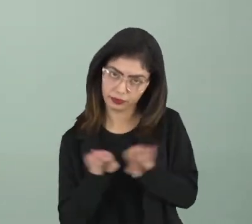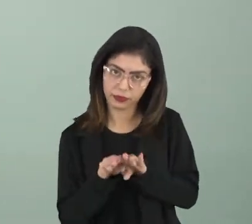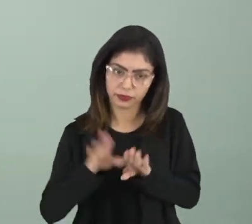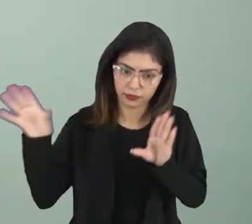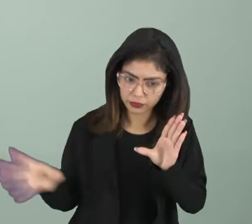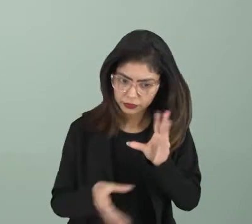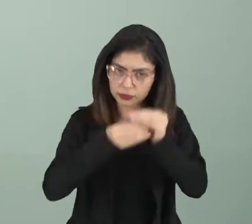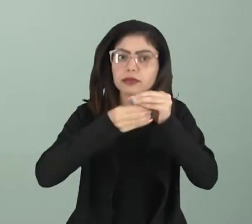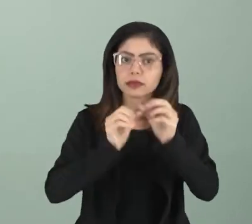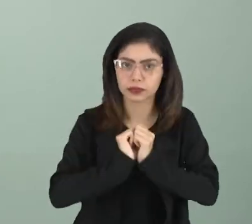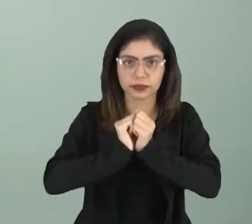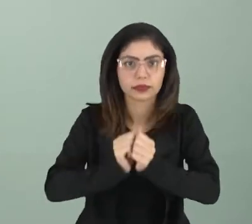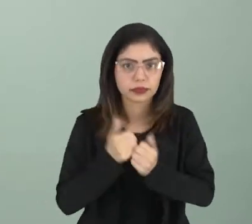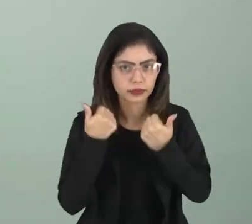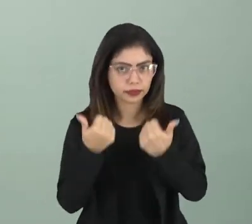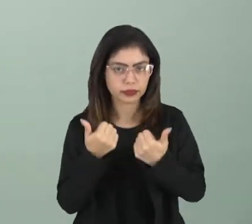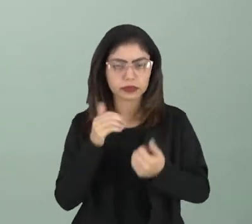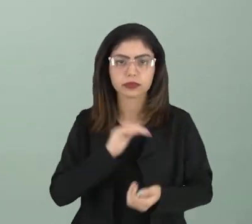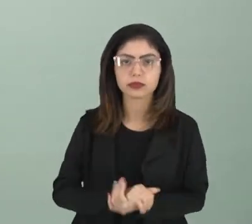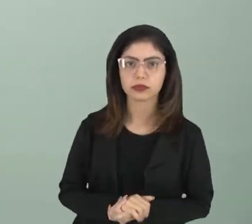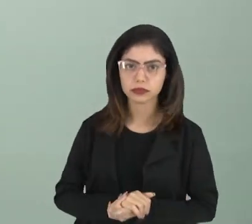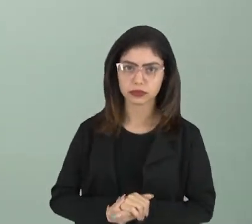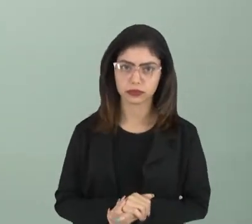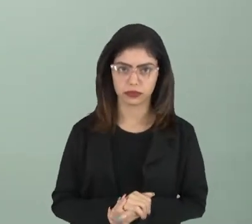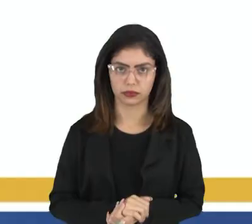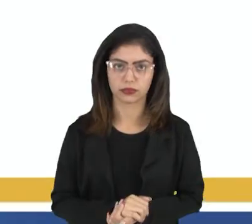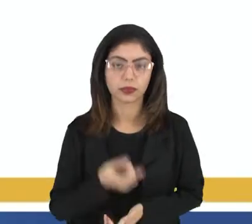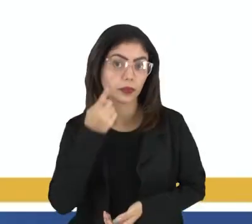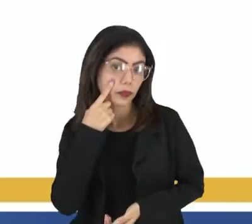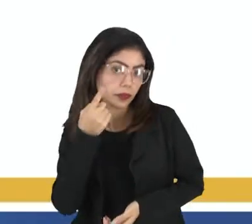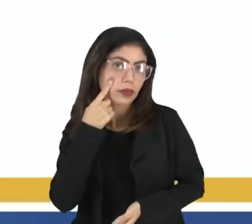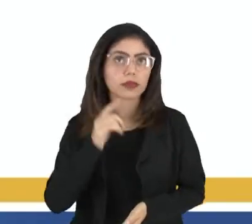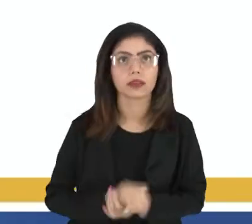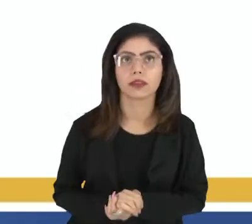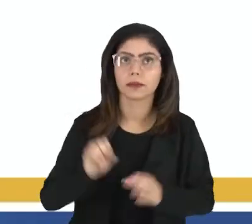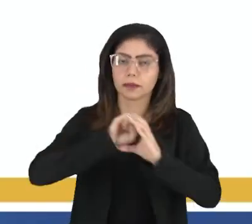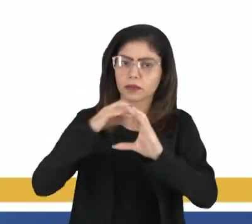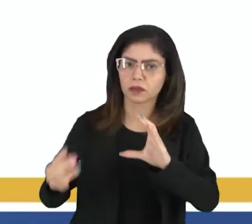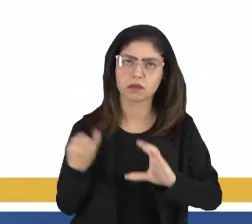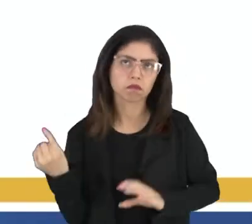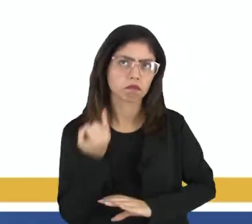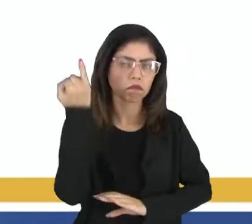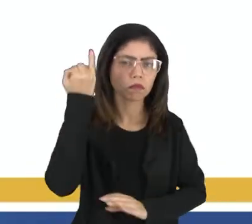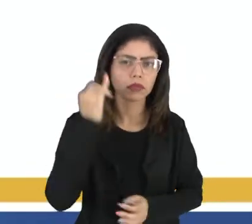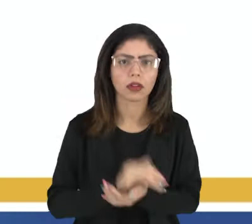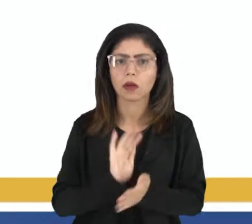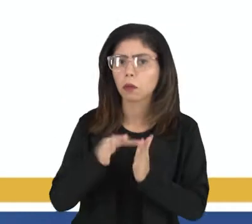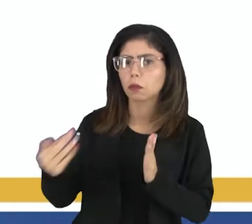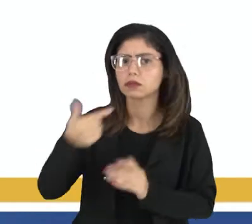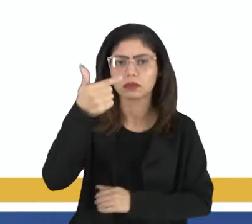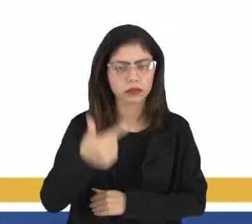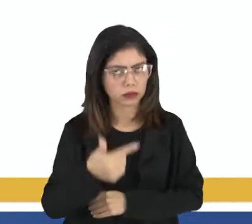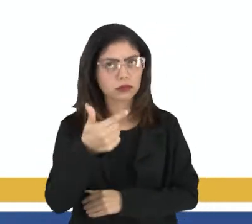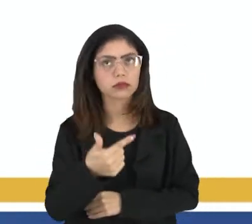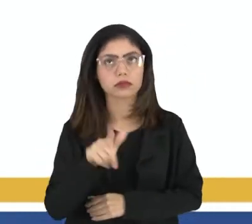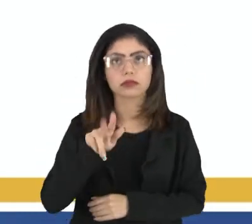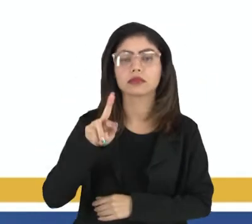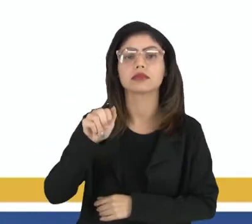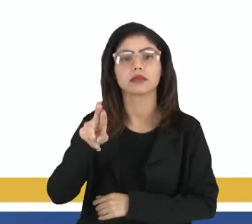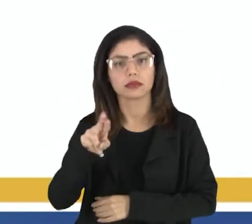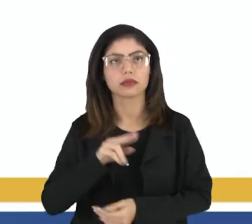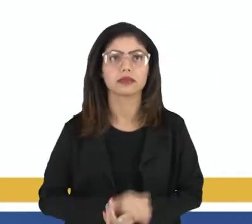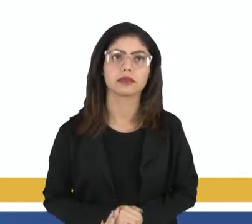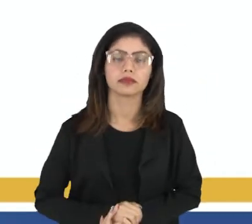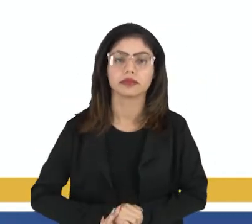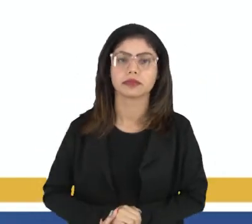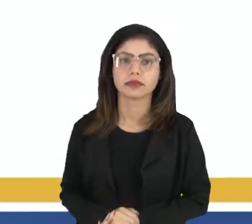cima disso. Então vejamos. Características fundamentais da função do